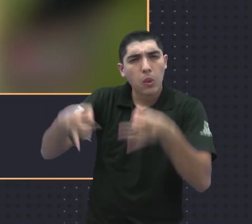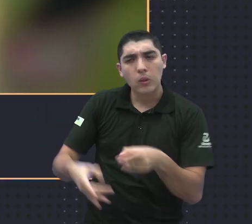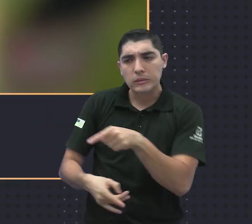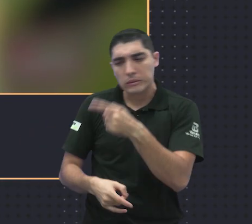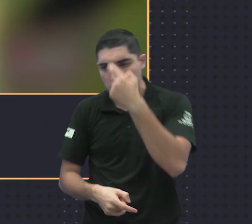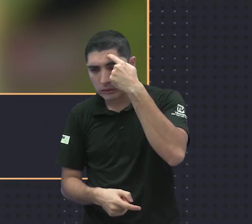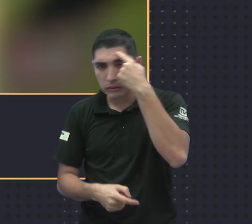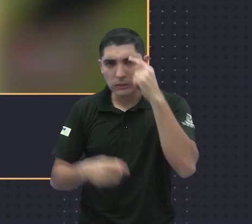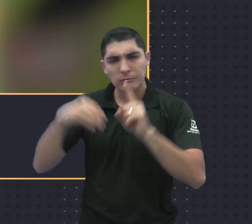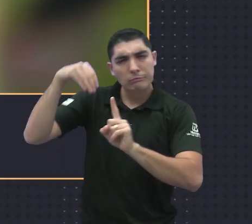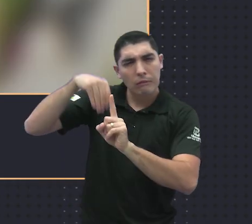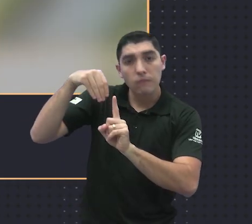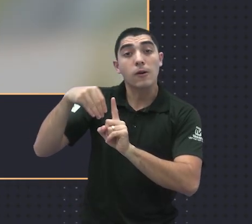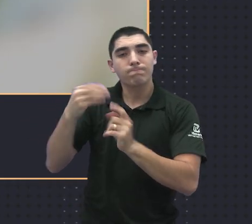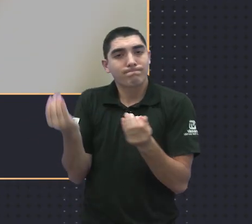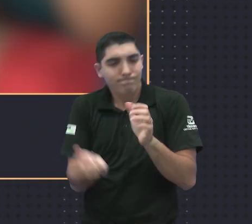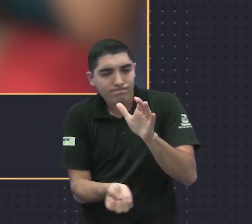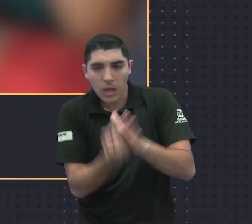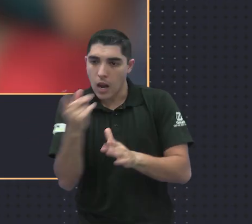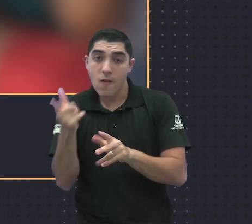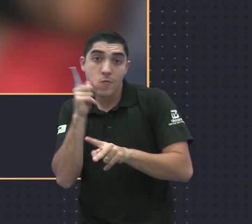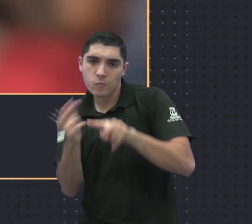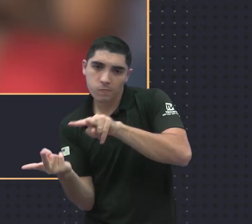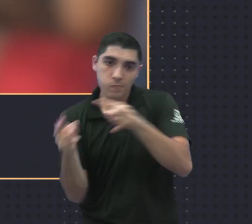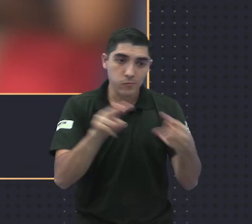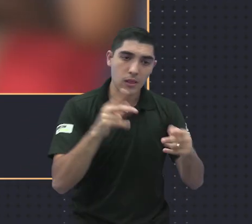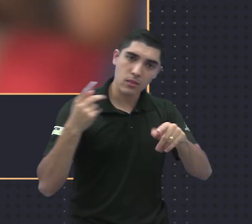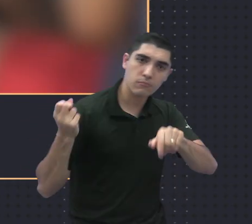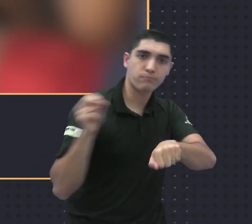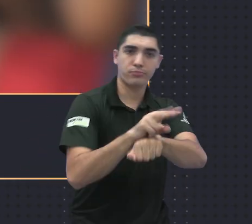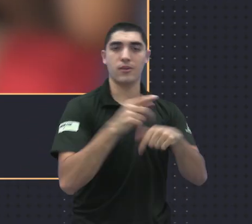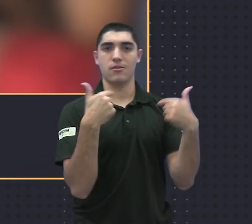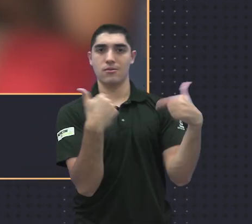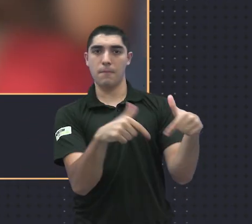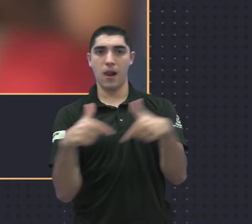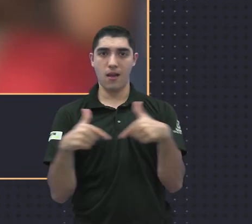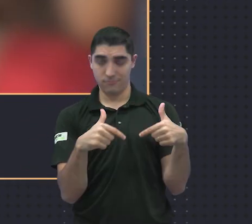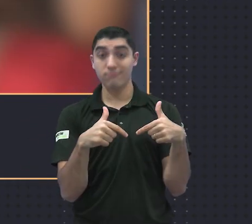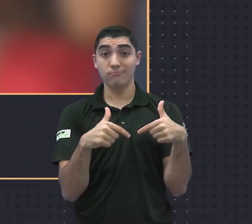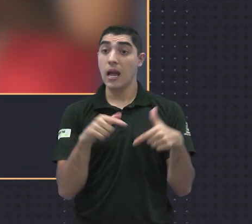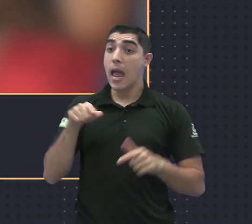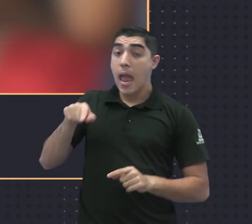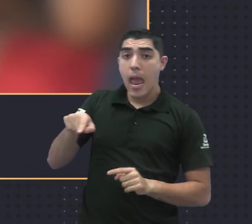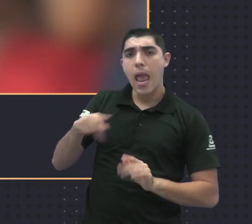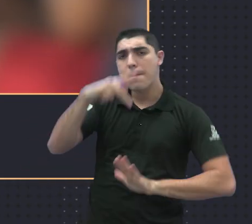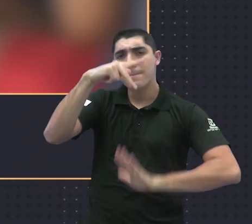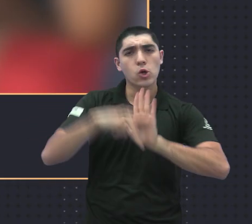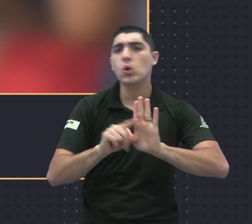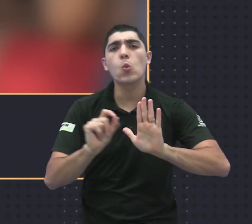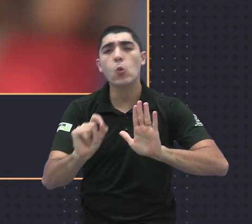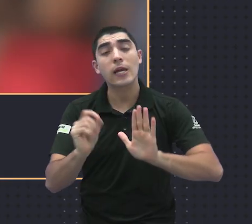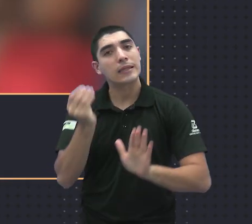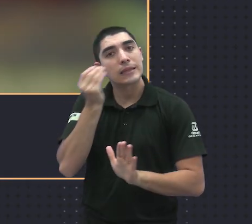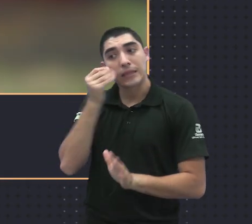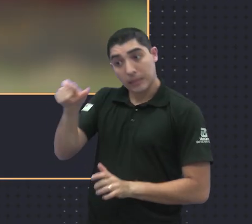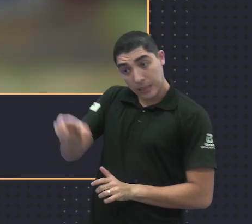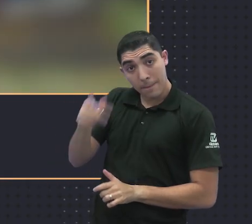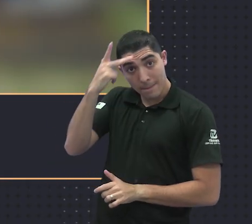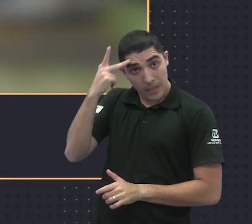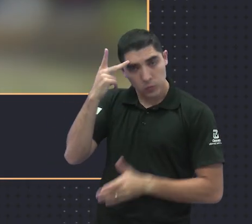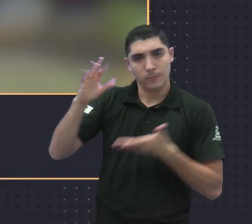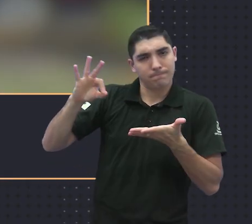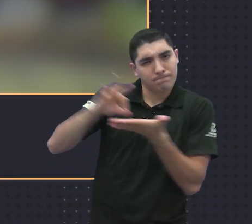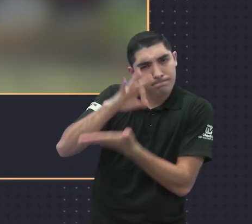vulnerabilidade. Essa é a meta de uma lei aprovada na Câmara com o foco na reinserção social. O objetivo do programa é criar